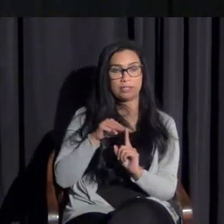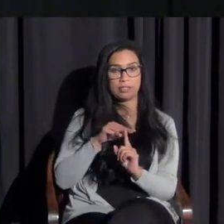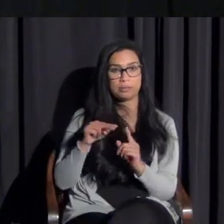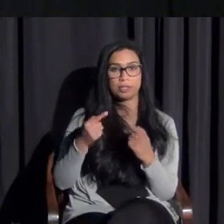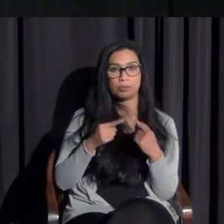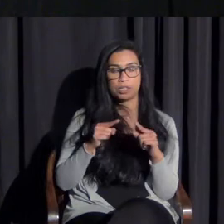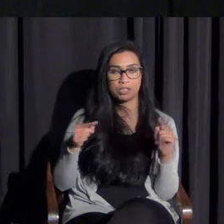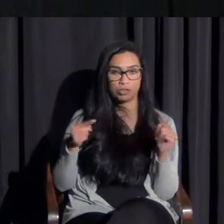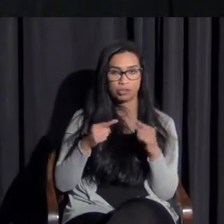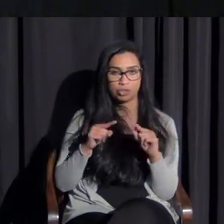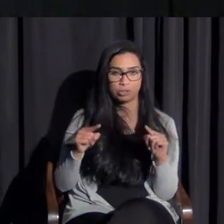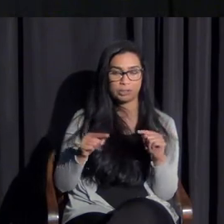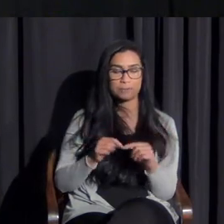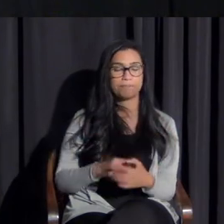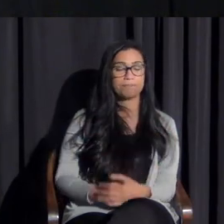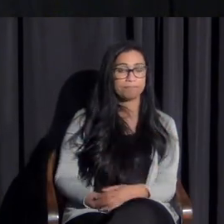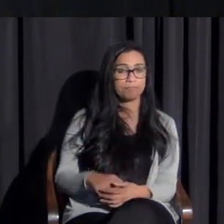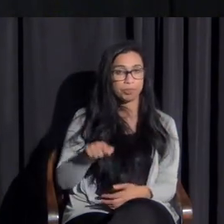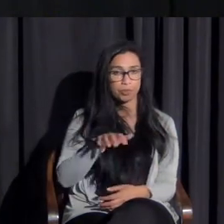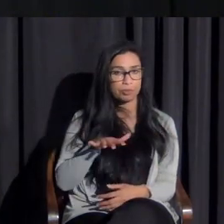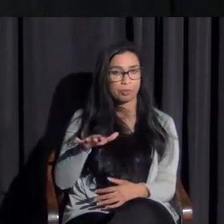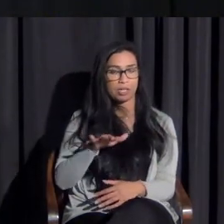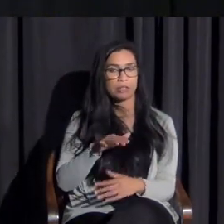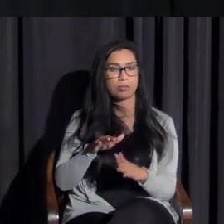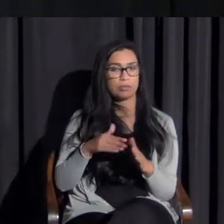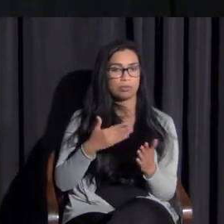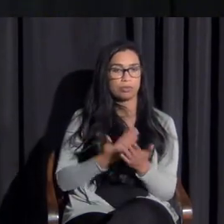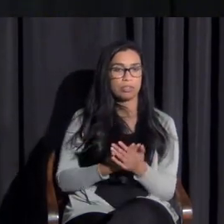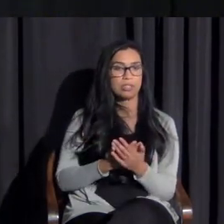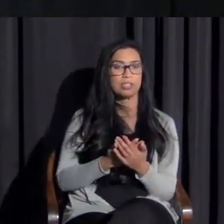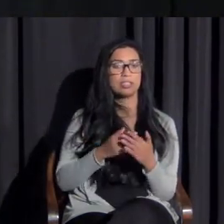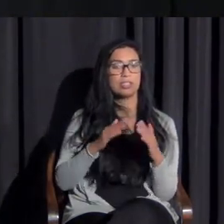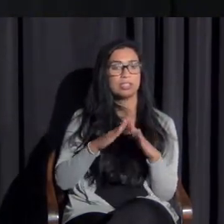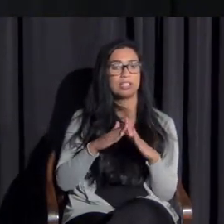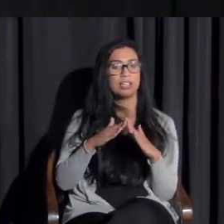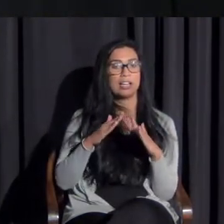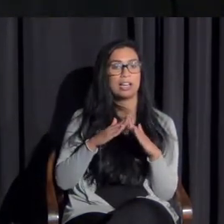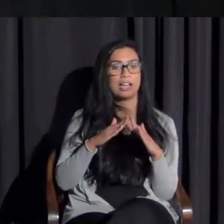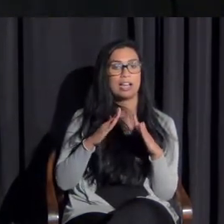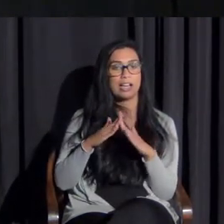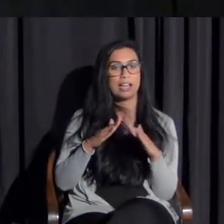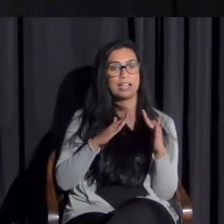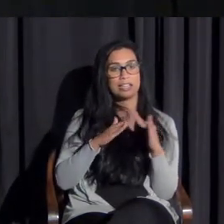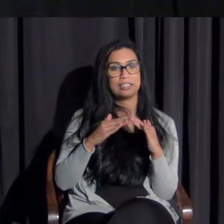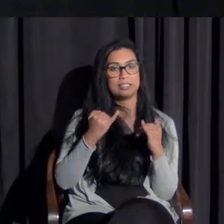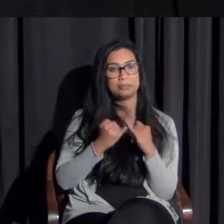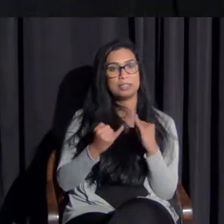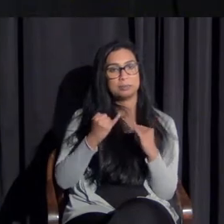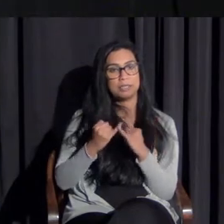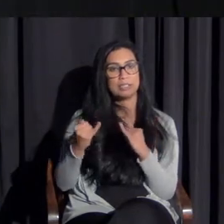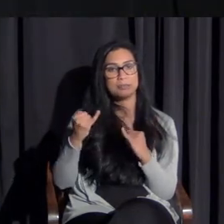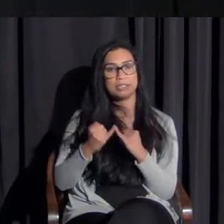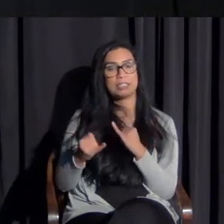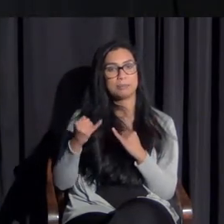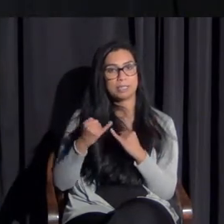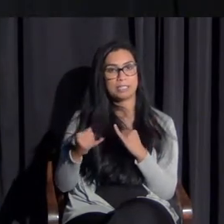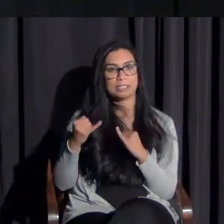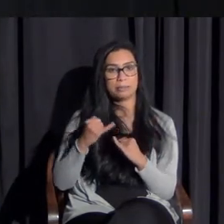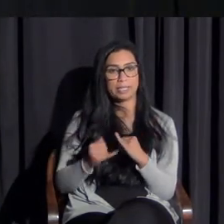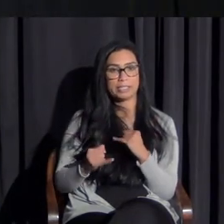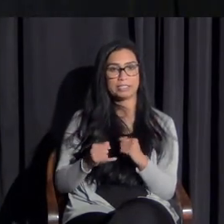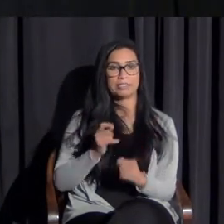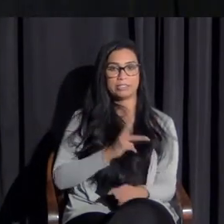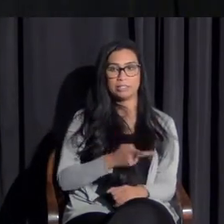cultura minúscula dos grupos escolares, que vão fazer as mesmas casinhas, que vão fazer a mesma figura humana. E aí,